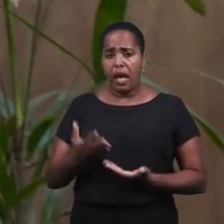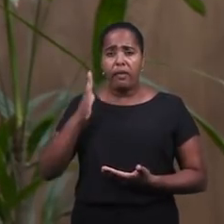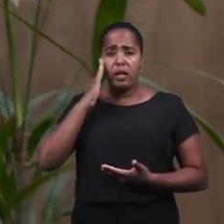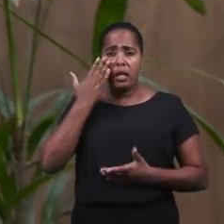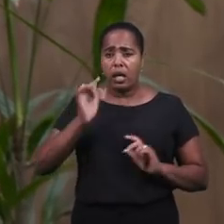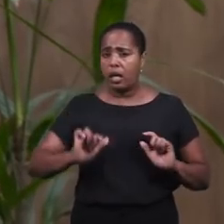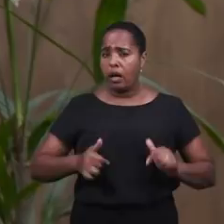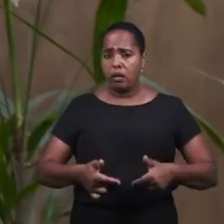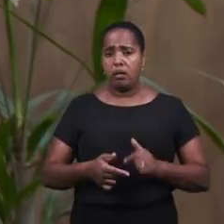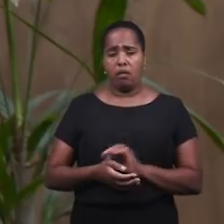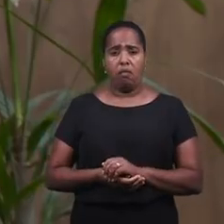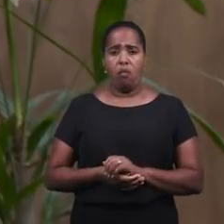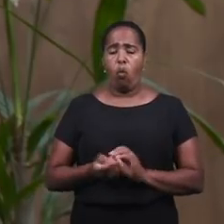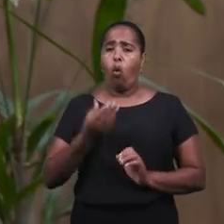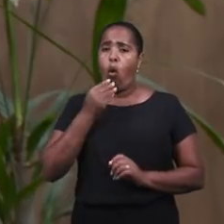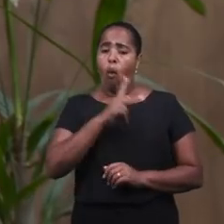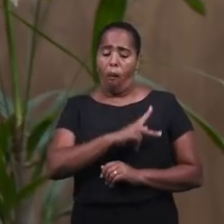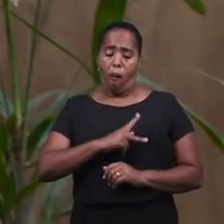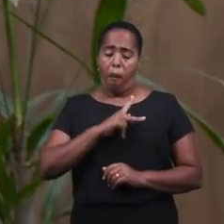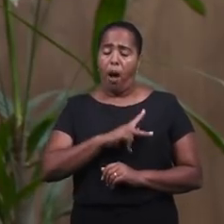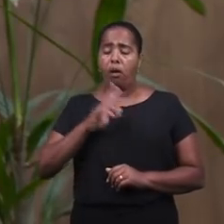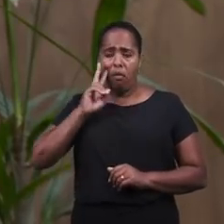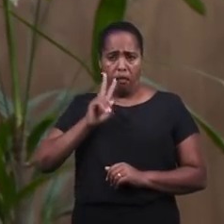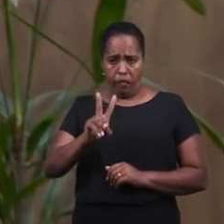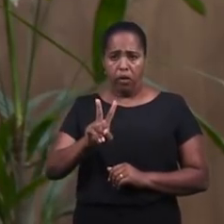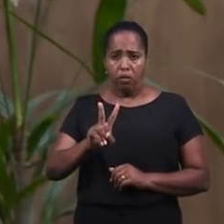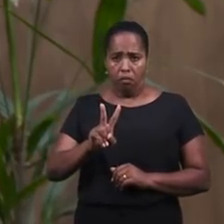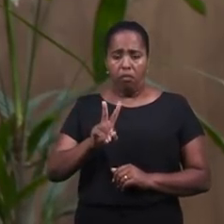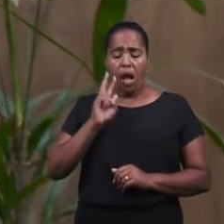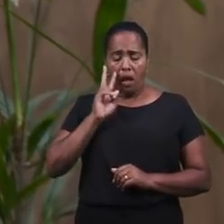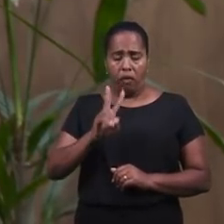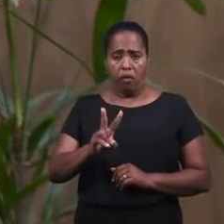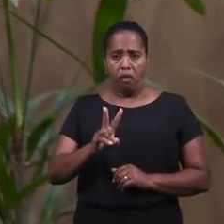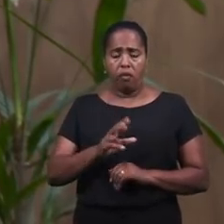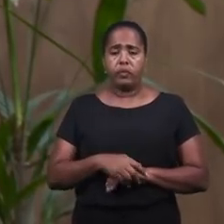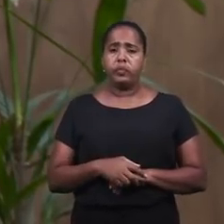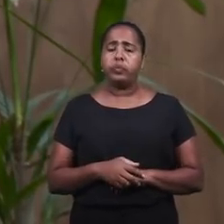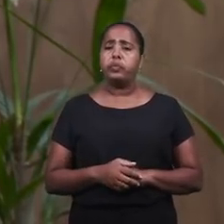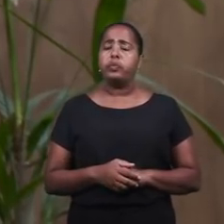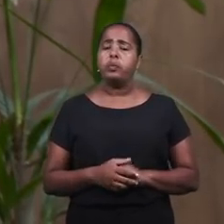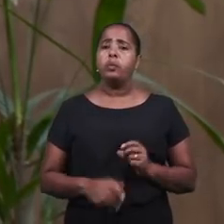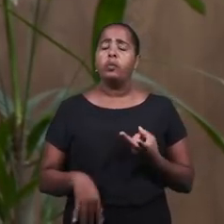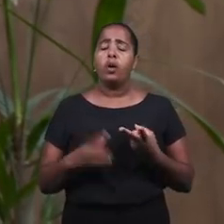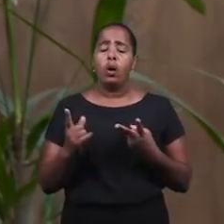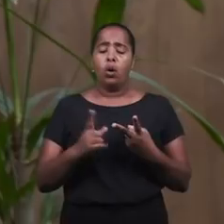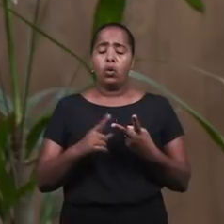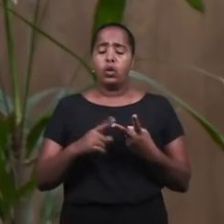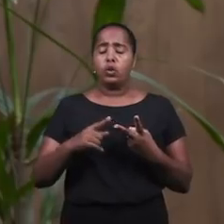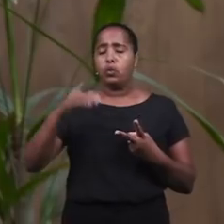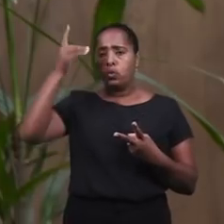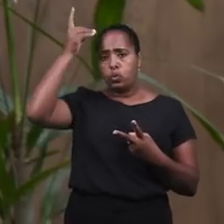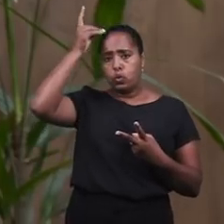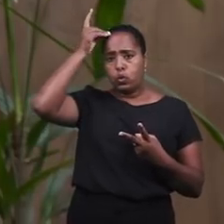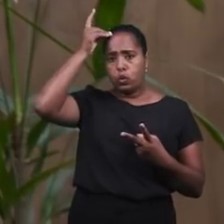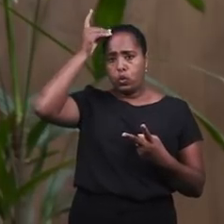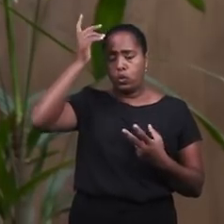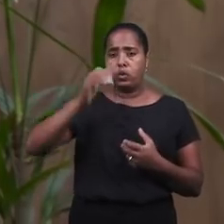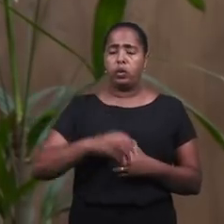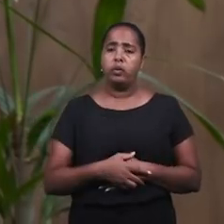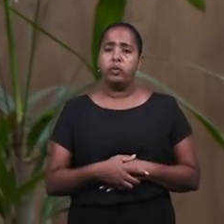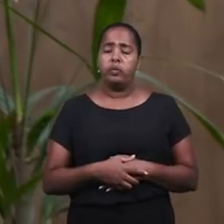entender essa operação. E Paulo viu isso na igreja, na vida da igreja. O segundo